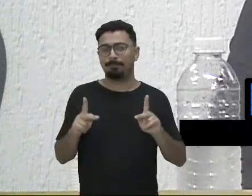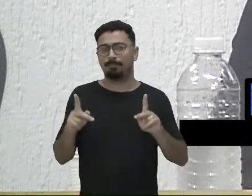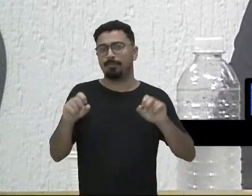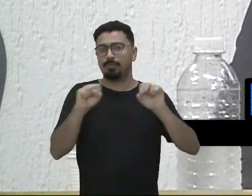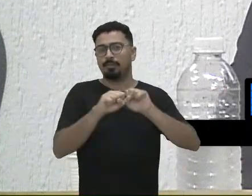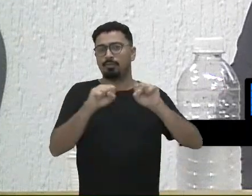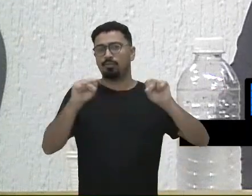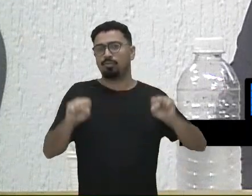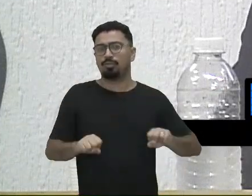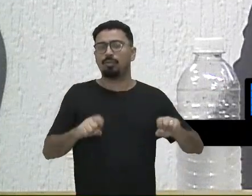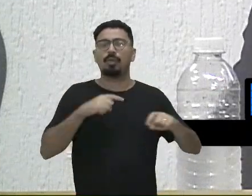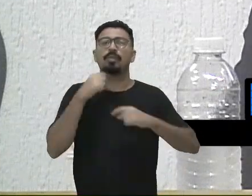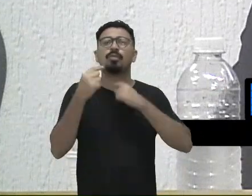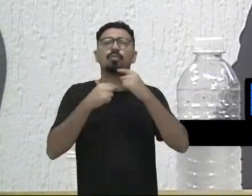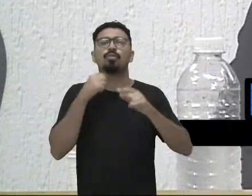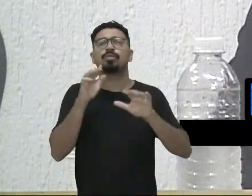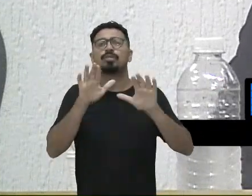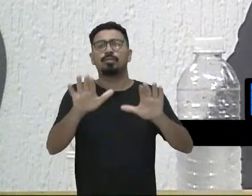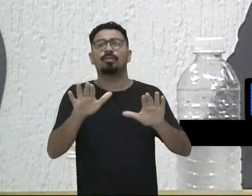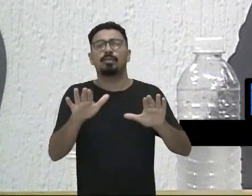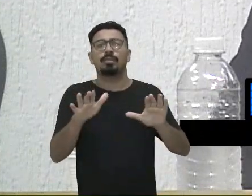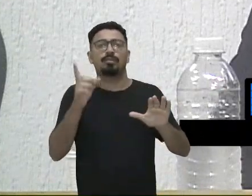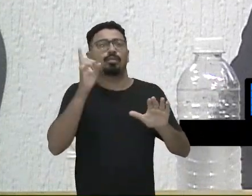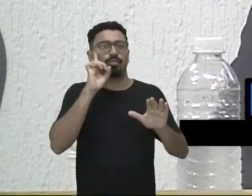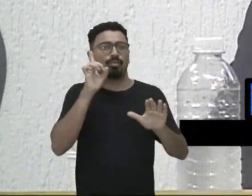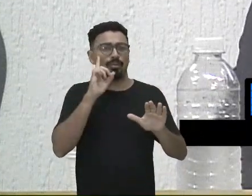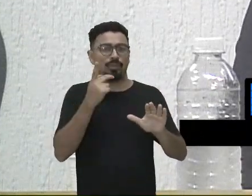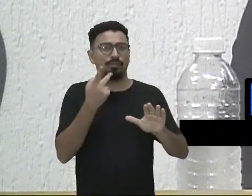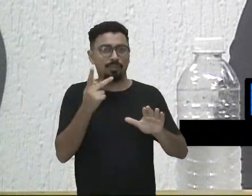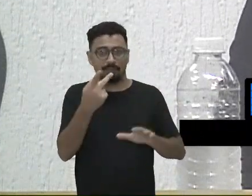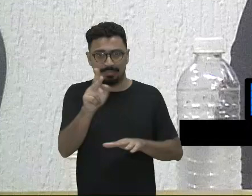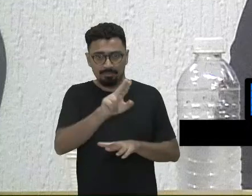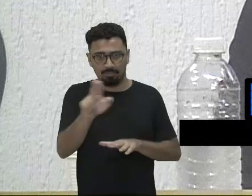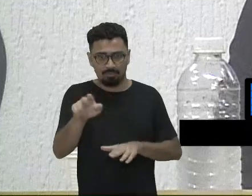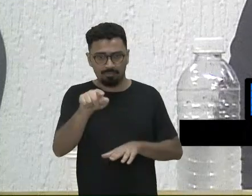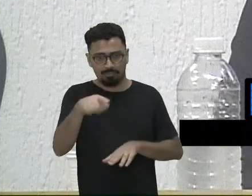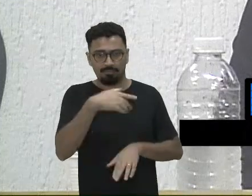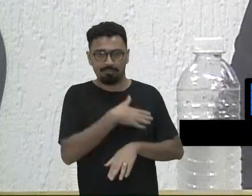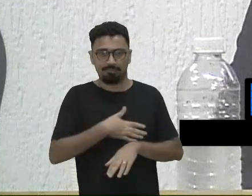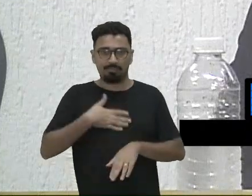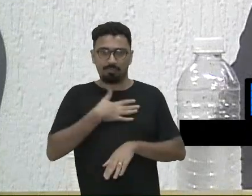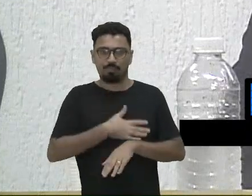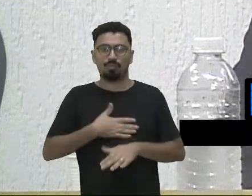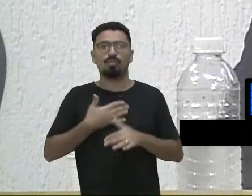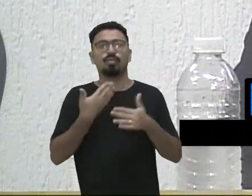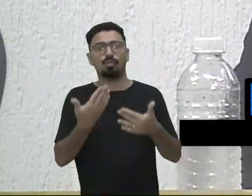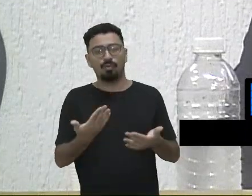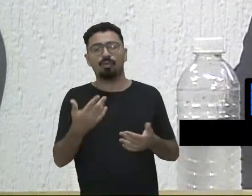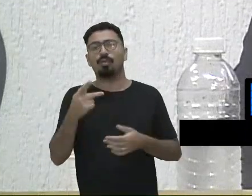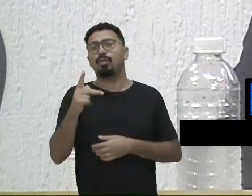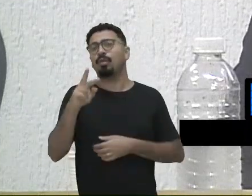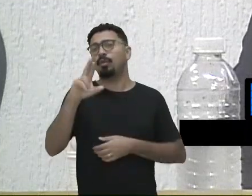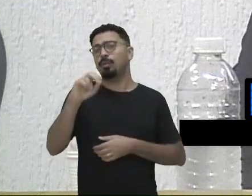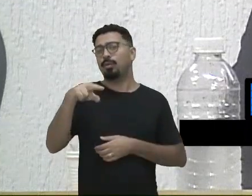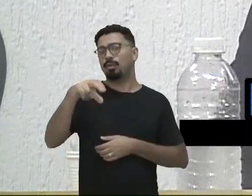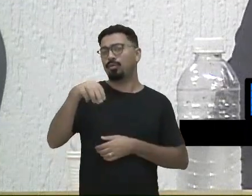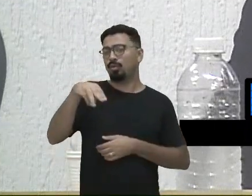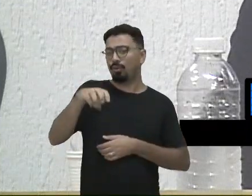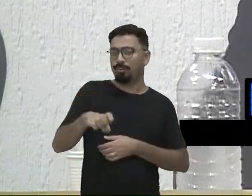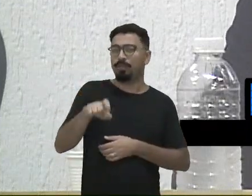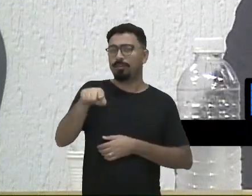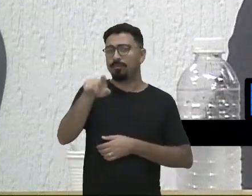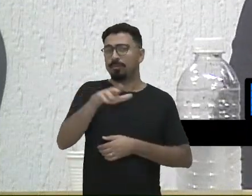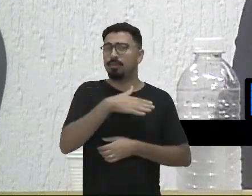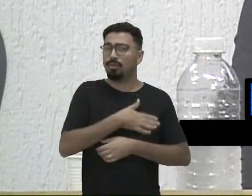sistema, eu não consigo. Mas, no dia a dia, eu vou te tratar no nome social como você gostaria. Vou utilizar o pronome que você gostaria.